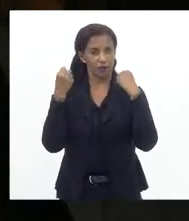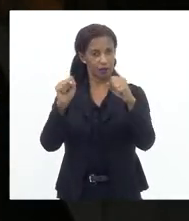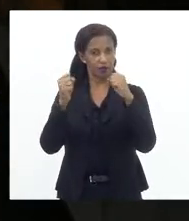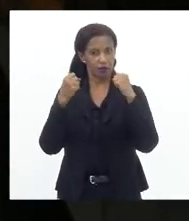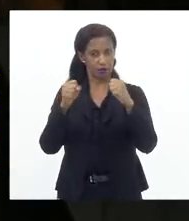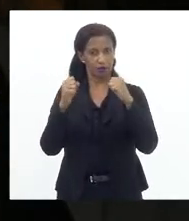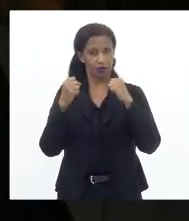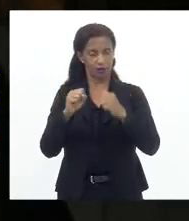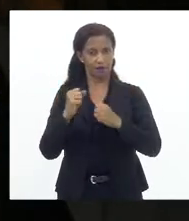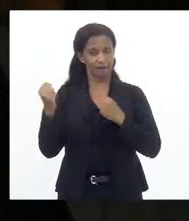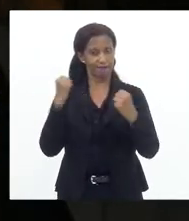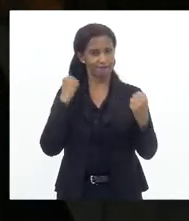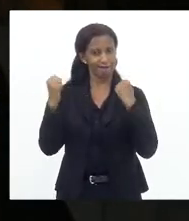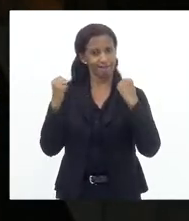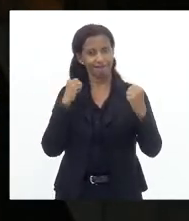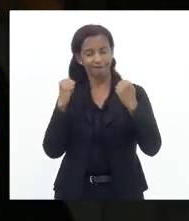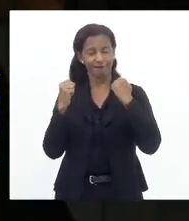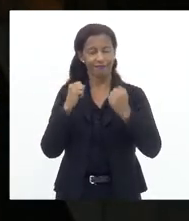física